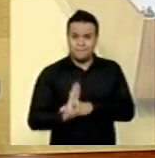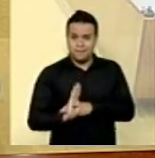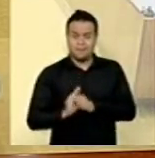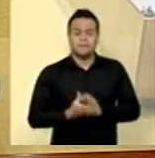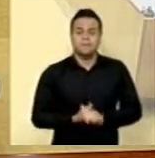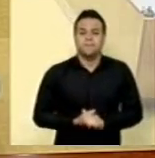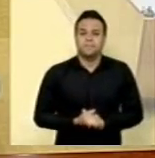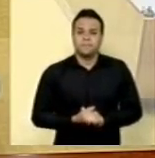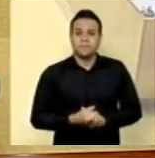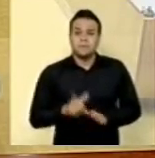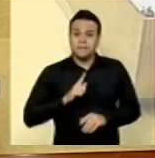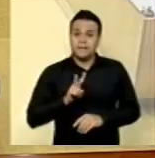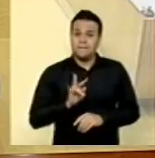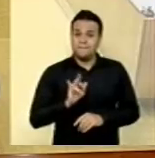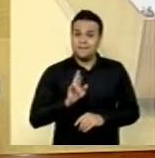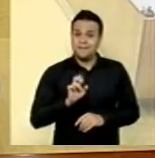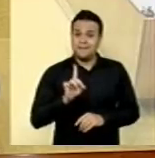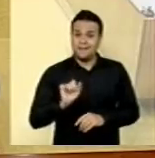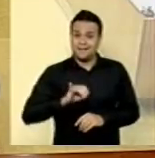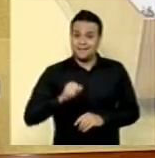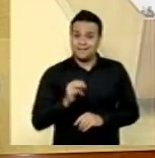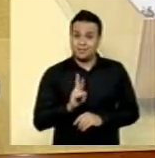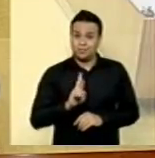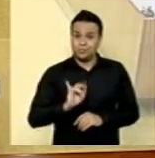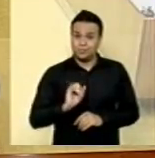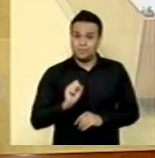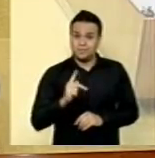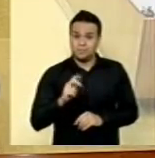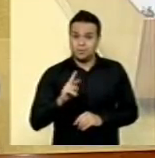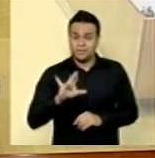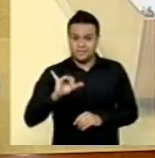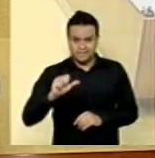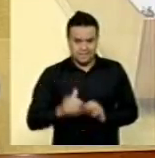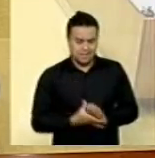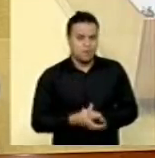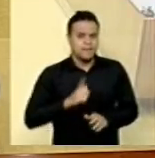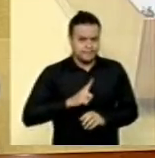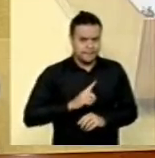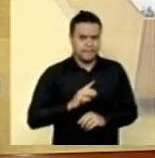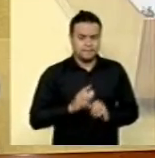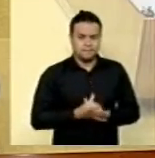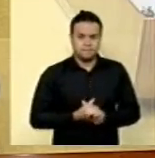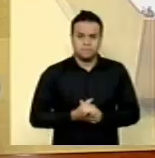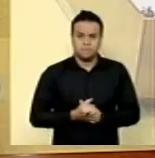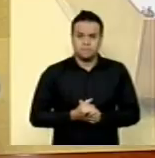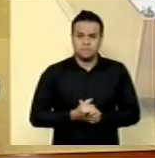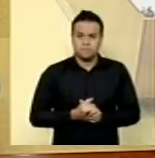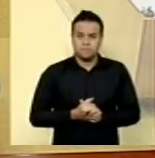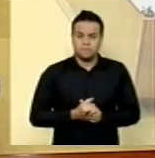na virada jurisprudencial a respeito das imunidades processuais dos governadores de